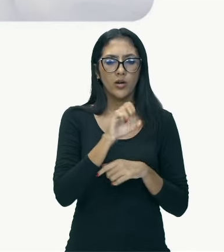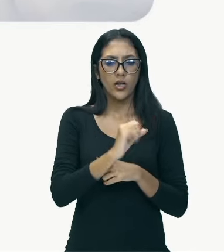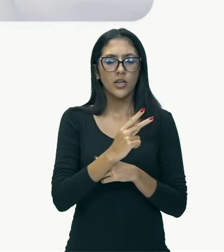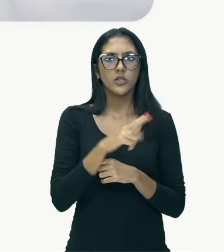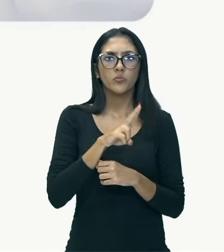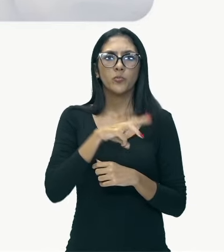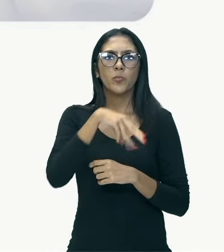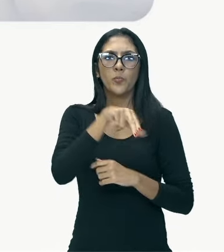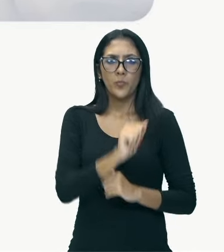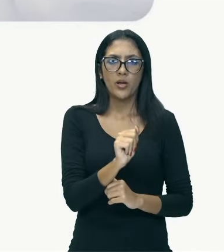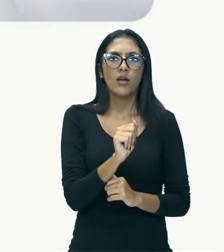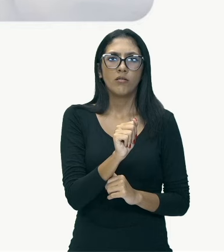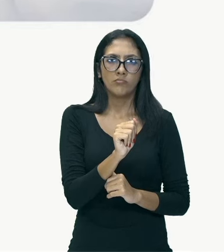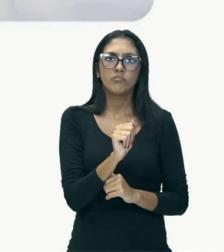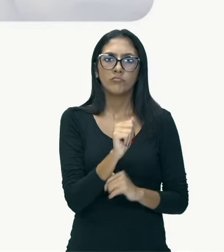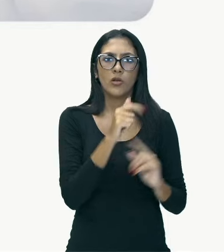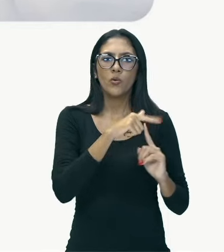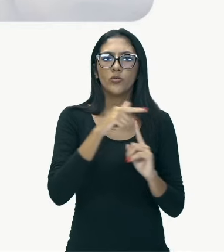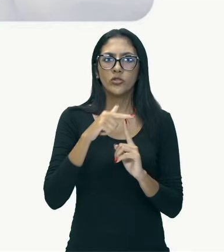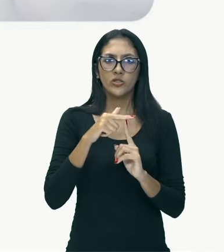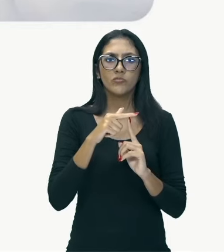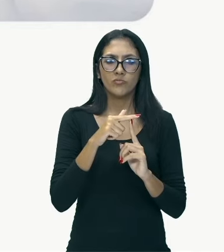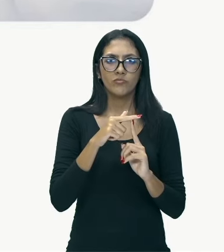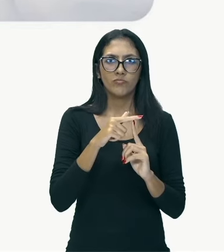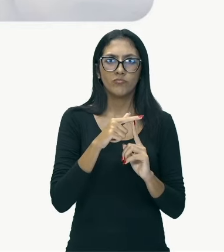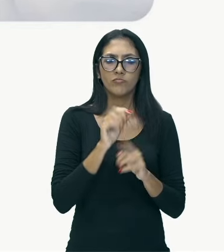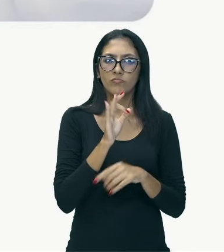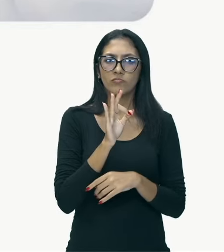colóide é a espuma.